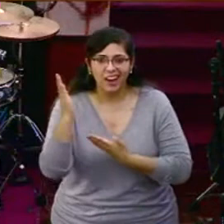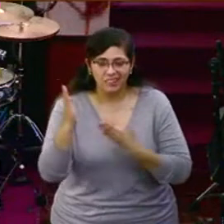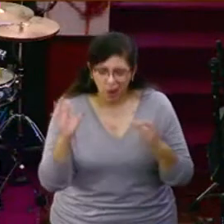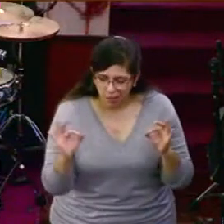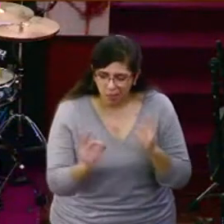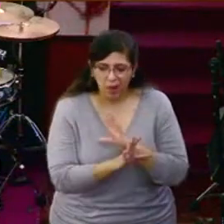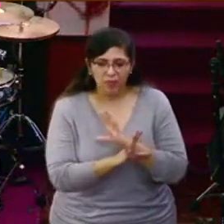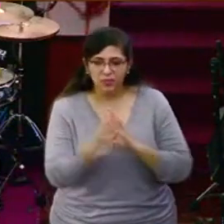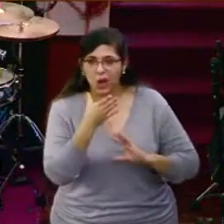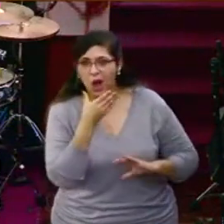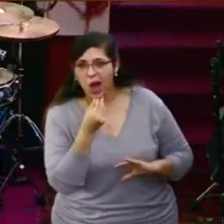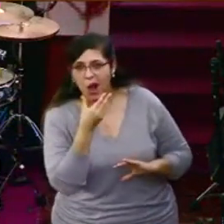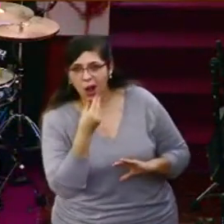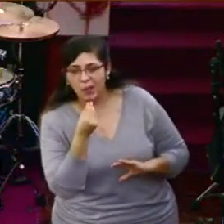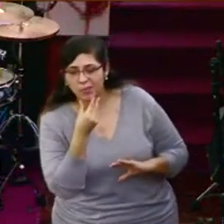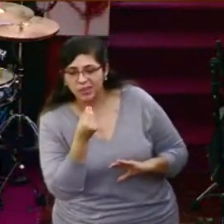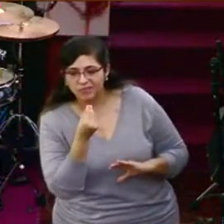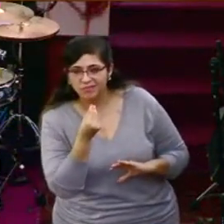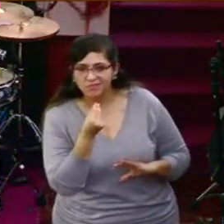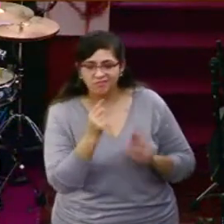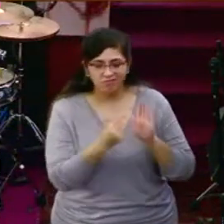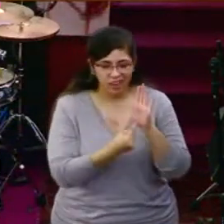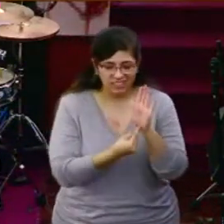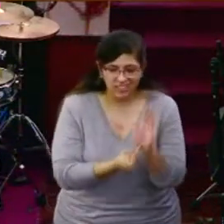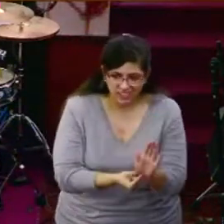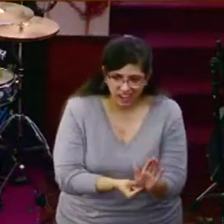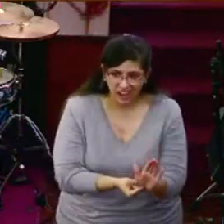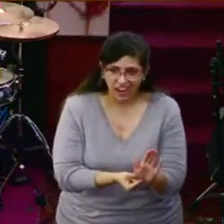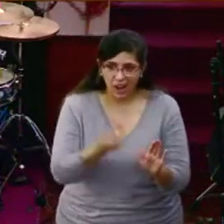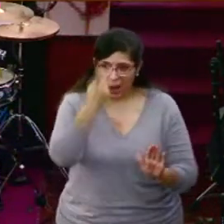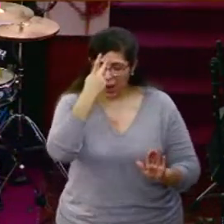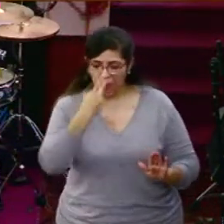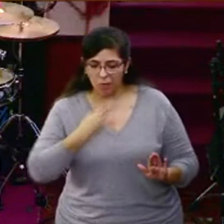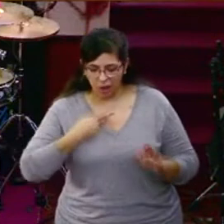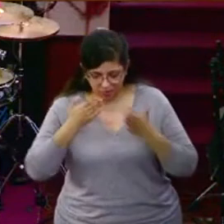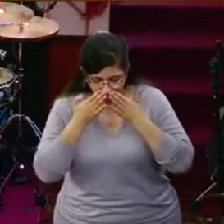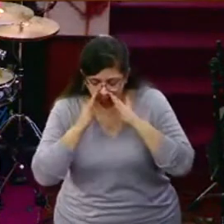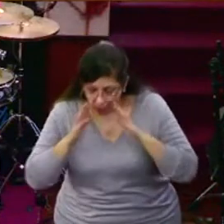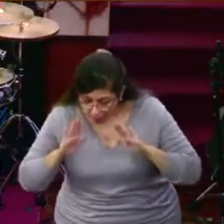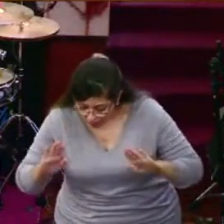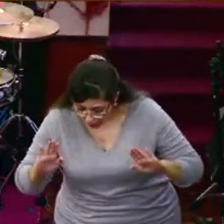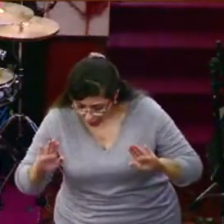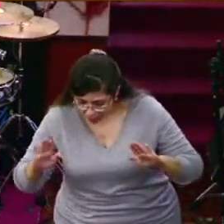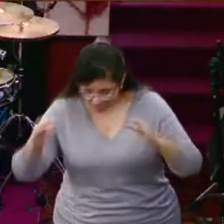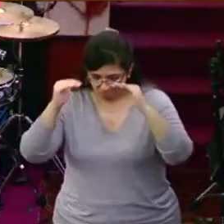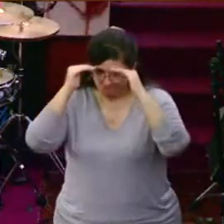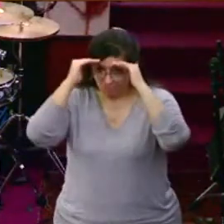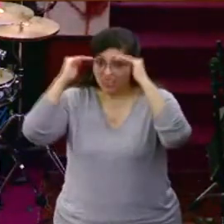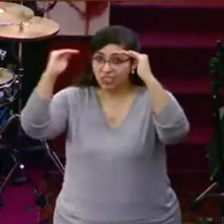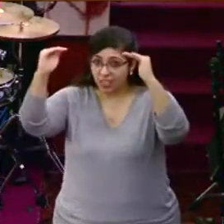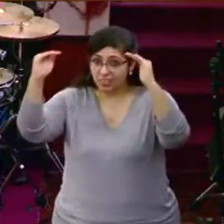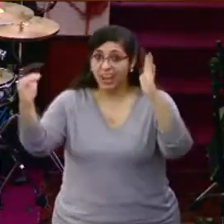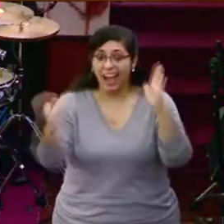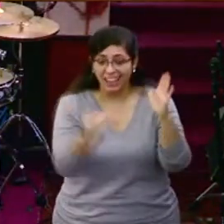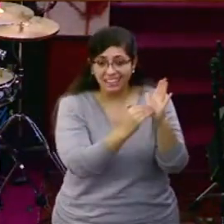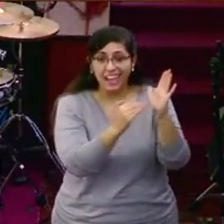de homem e reconhecido em figura humana a si mesmo se humilhou tornando-se obediente até à morte